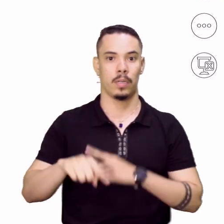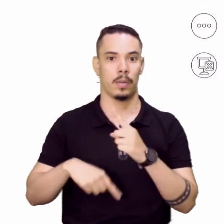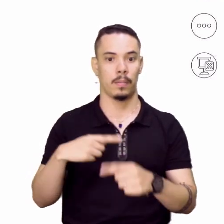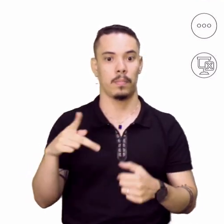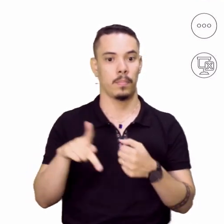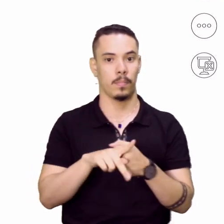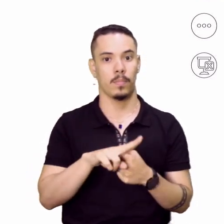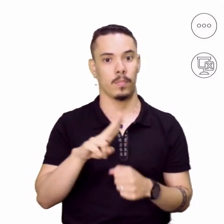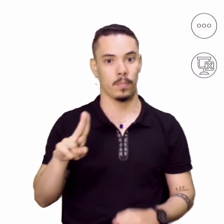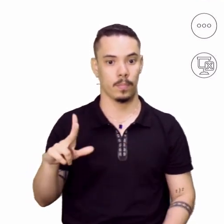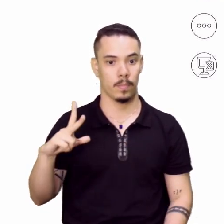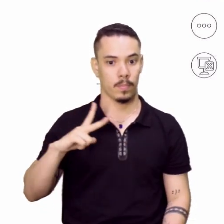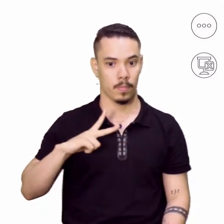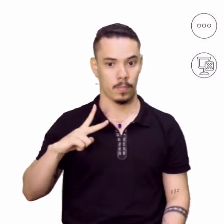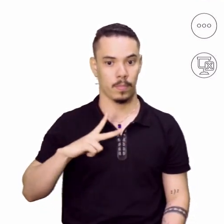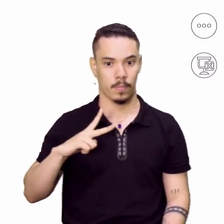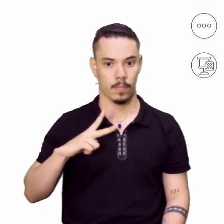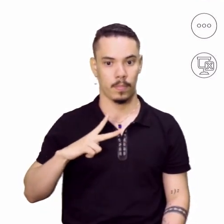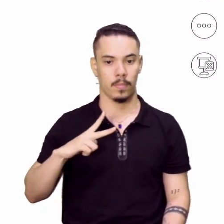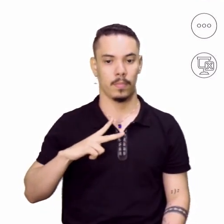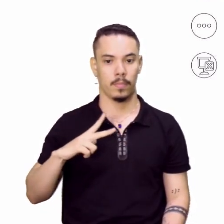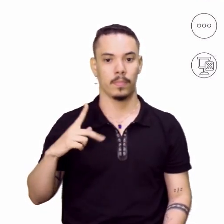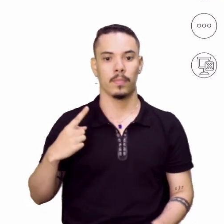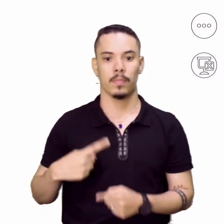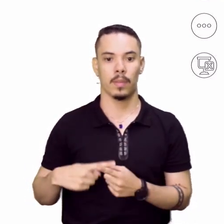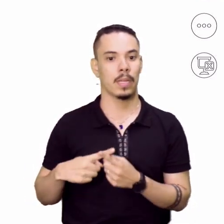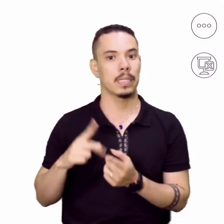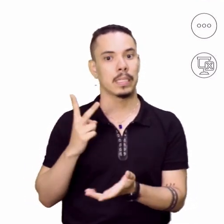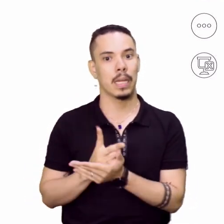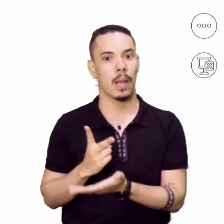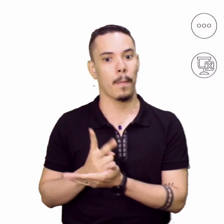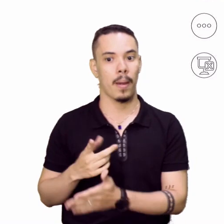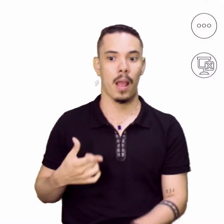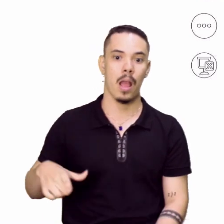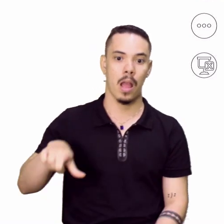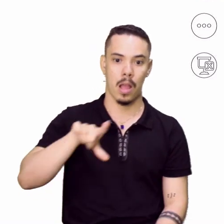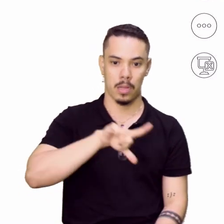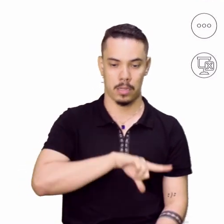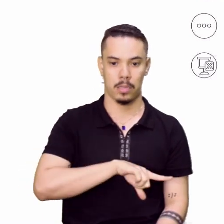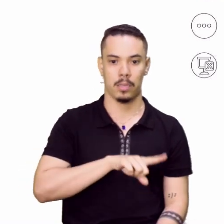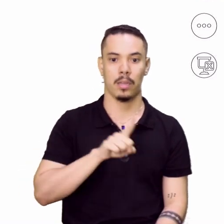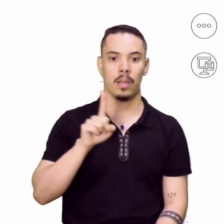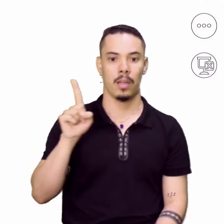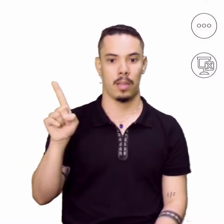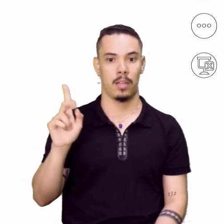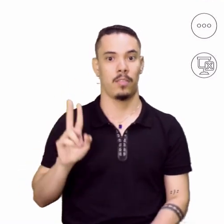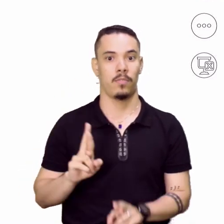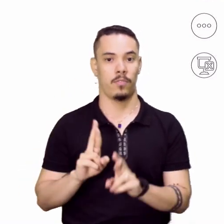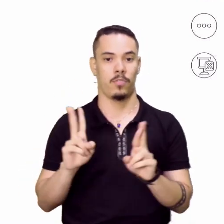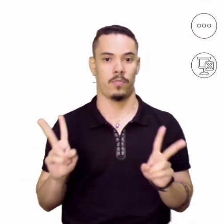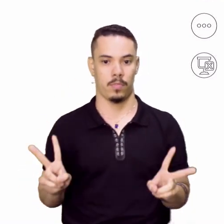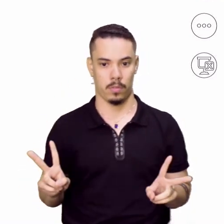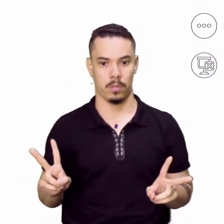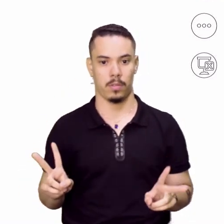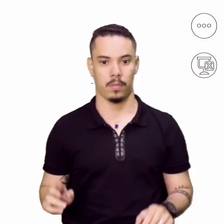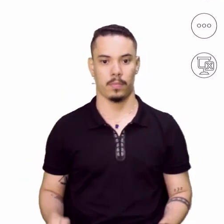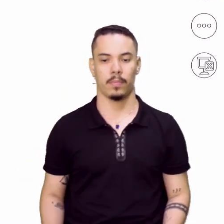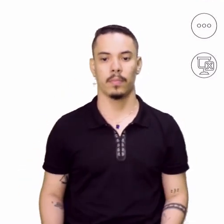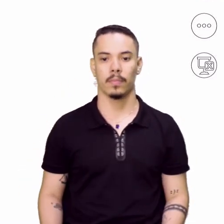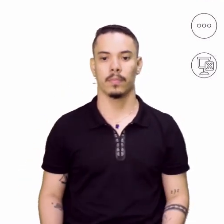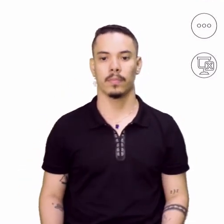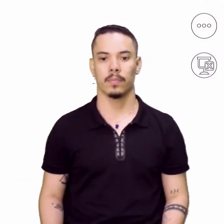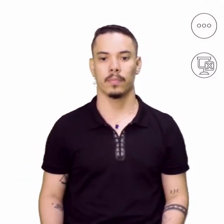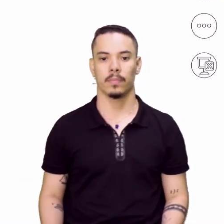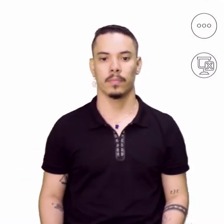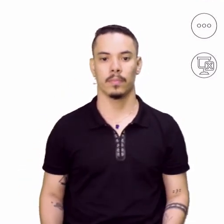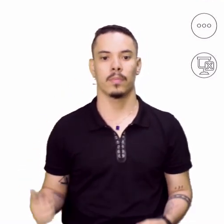acontece porque o Will vem sempre antes do pronome pessoal numa pergunta e aqui foi diferente and What if you